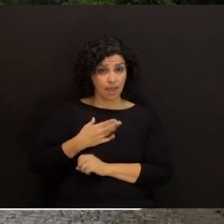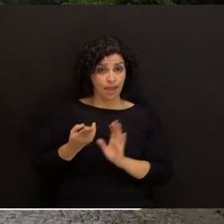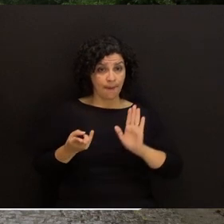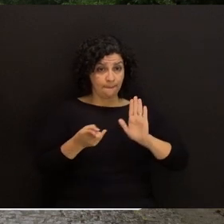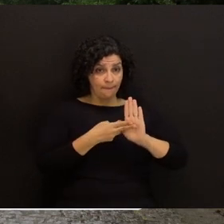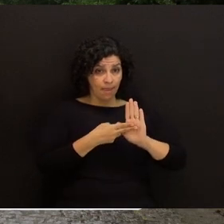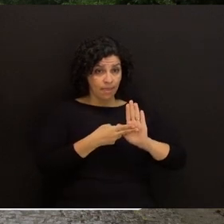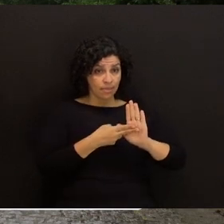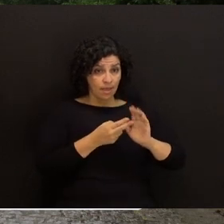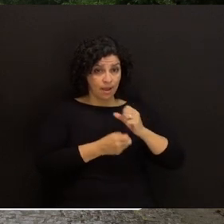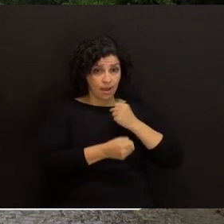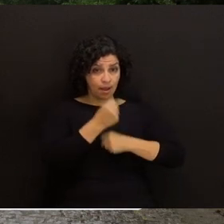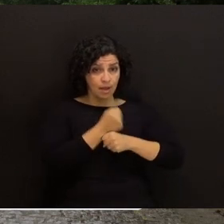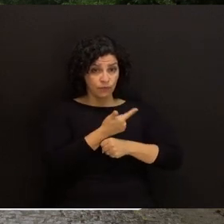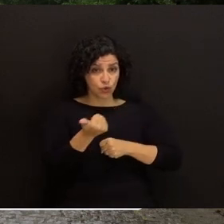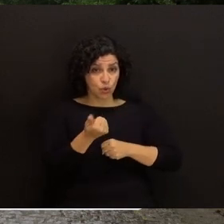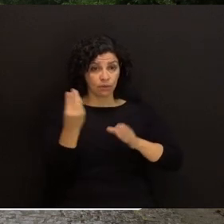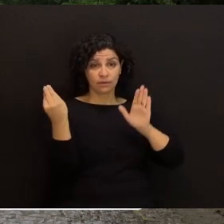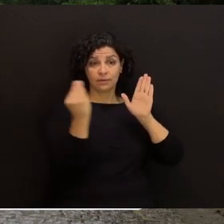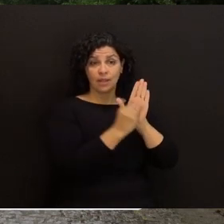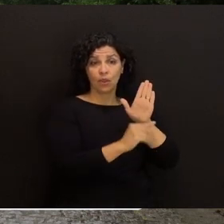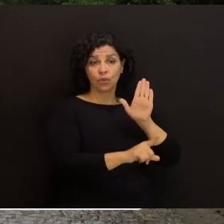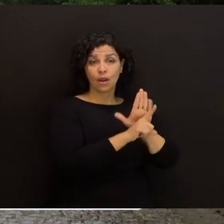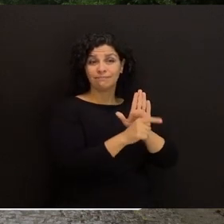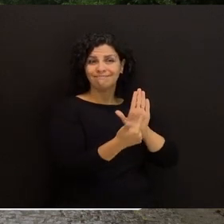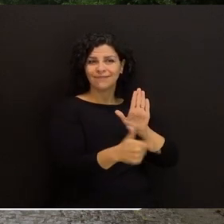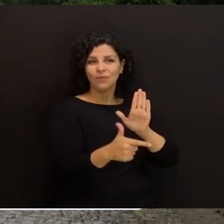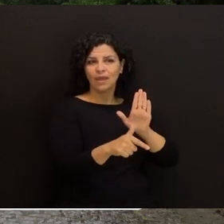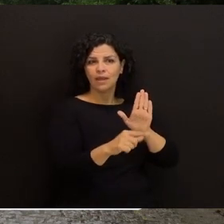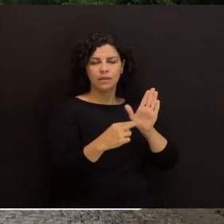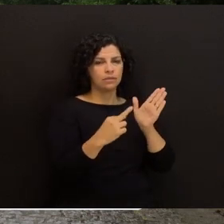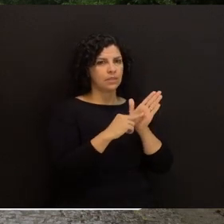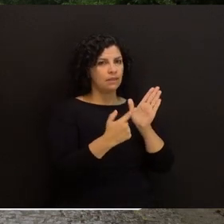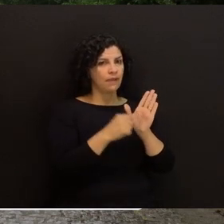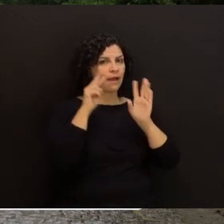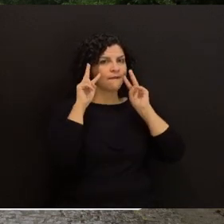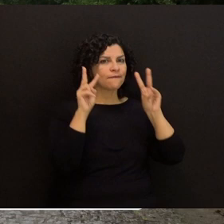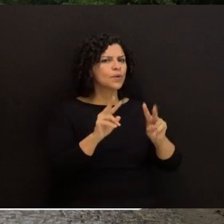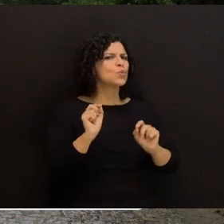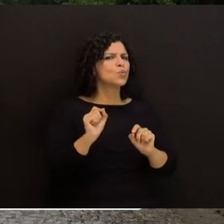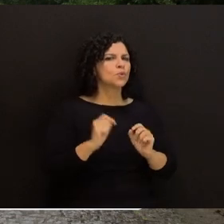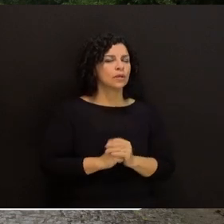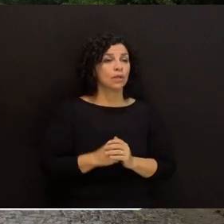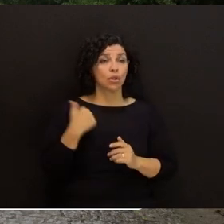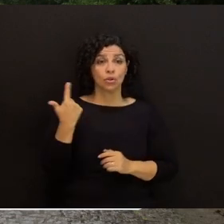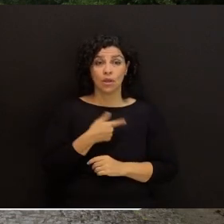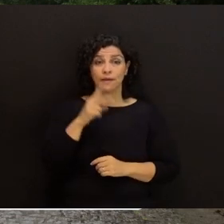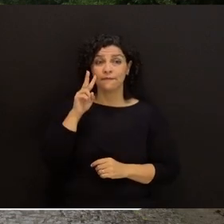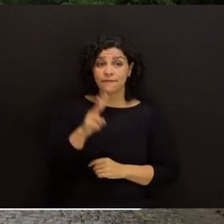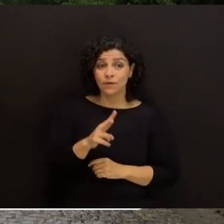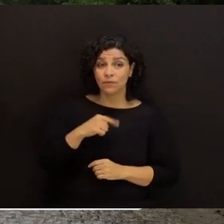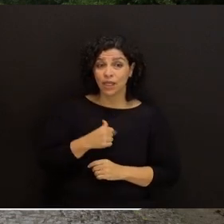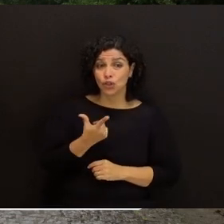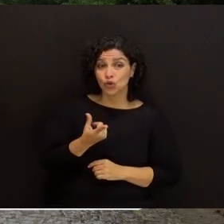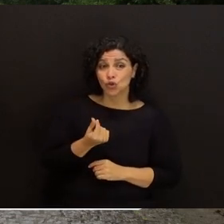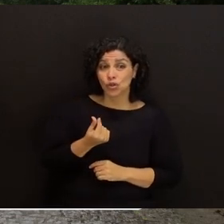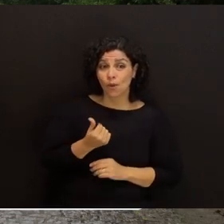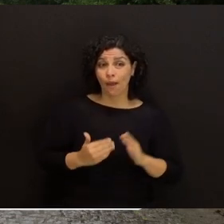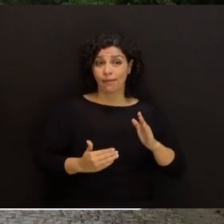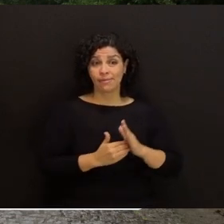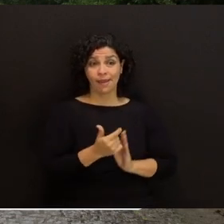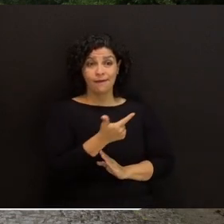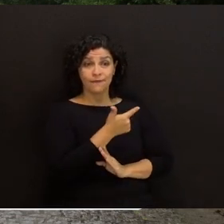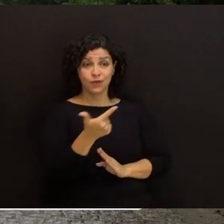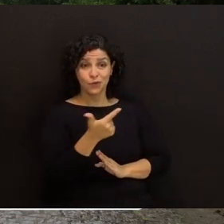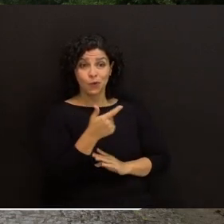dessas de 2021 prevista na lei Então o que nós estamos vendo aqui senhores Estamos vendo uma situação